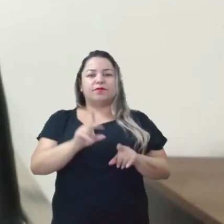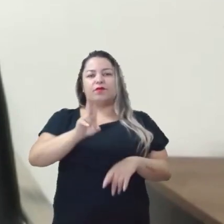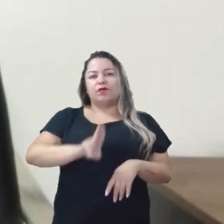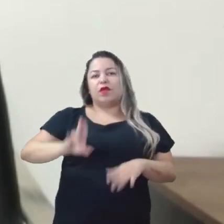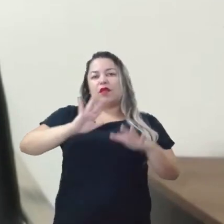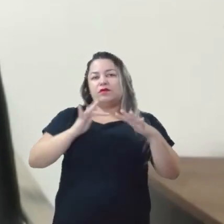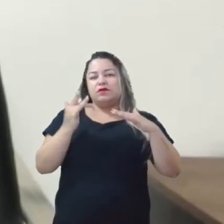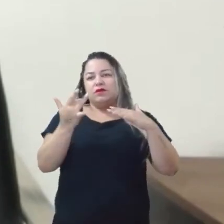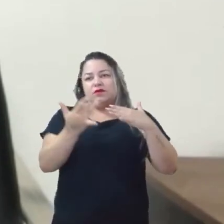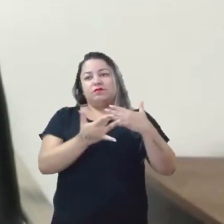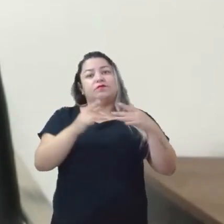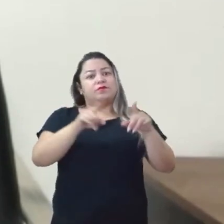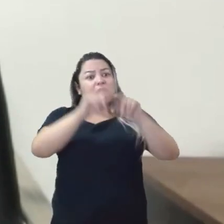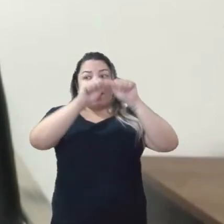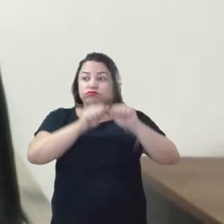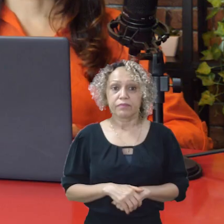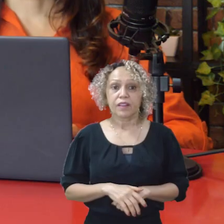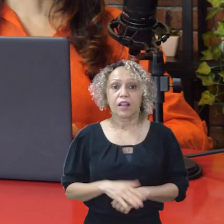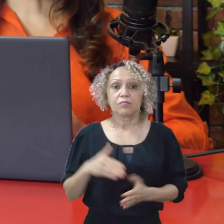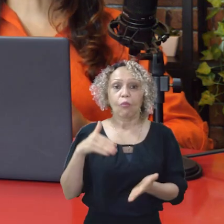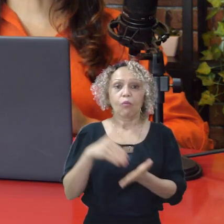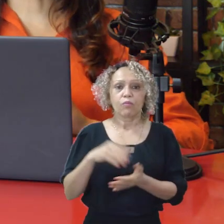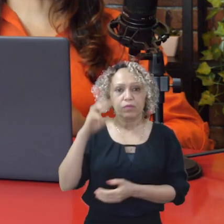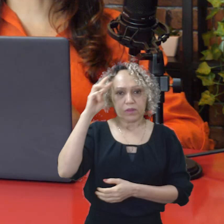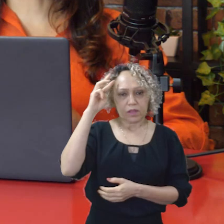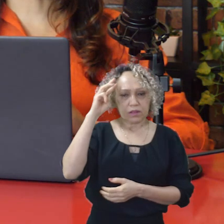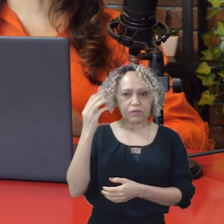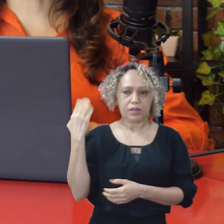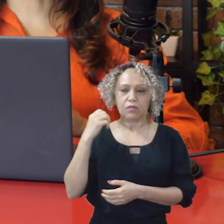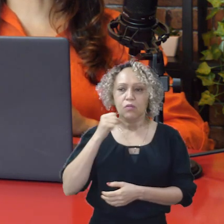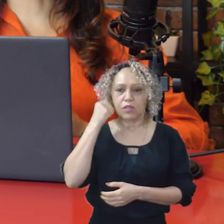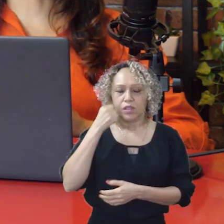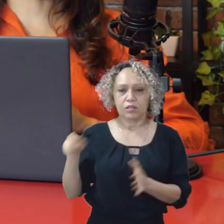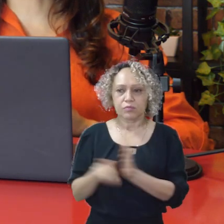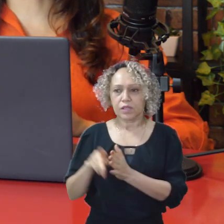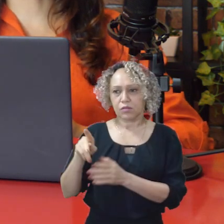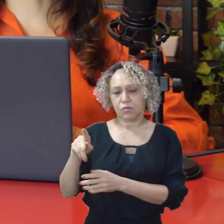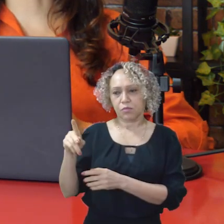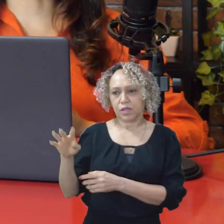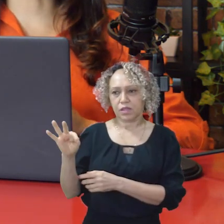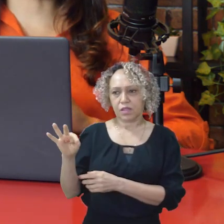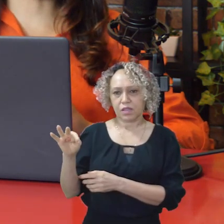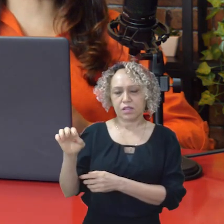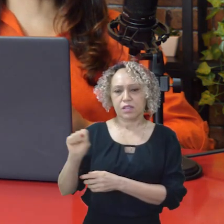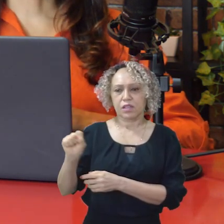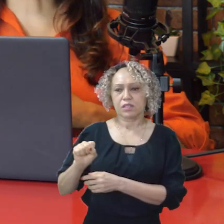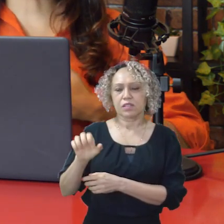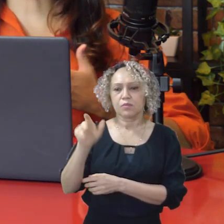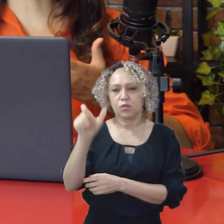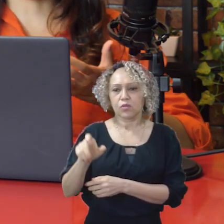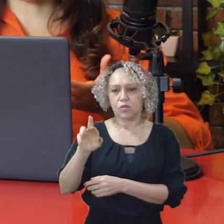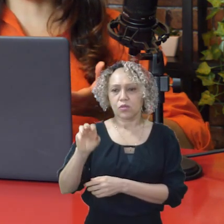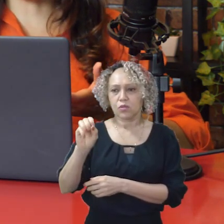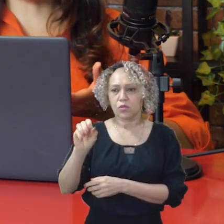redes sociais para disseminar a verdade. Na última terça, o senador pelo PT de Sergipe, Rogério Carvalho,